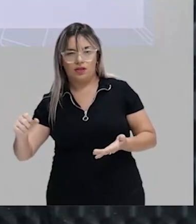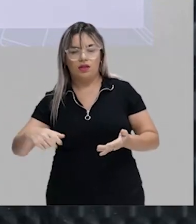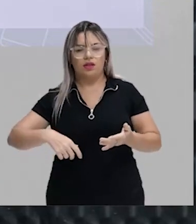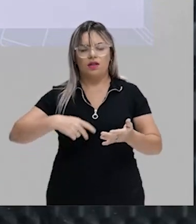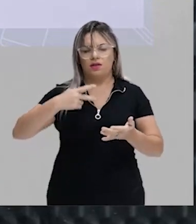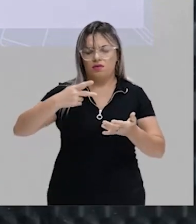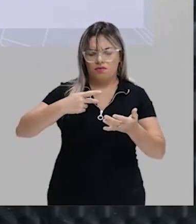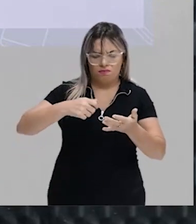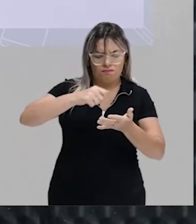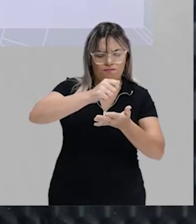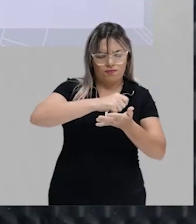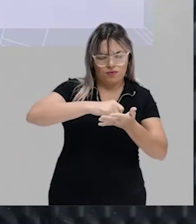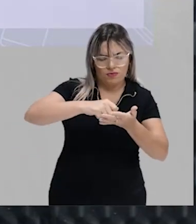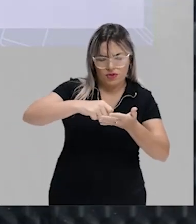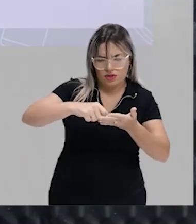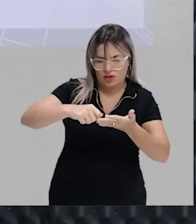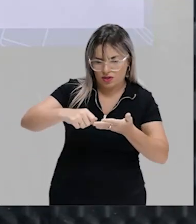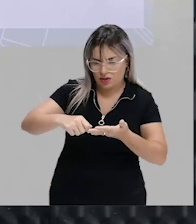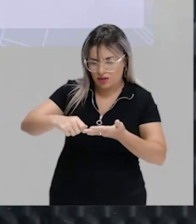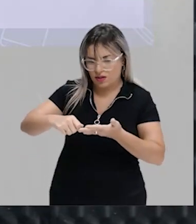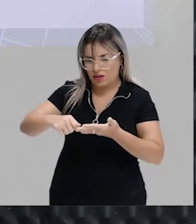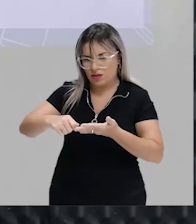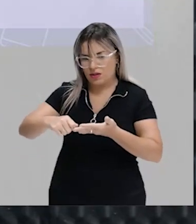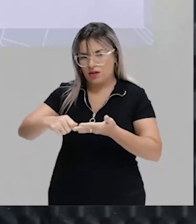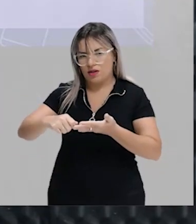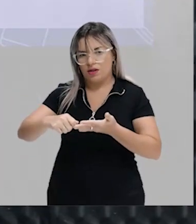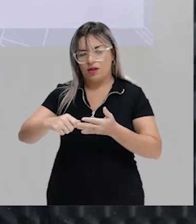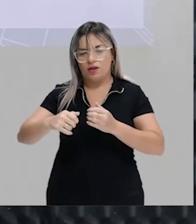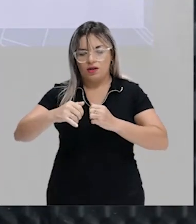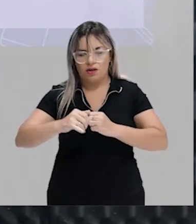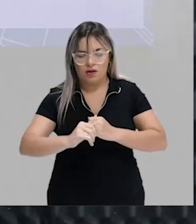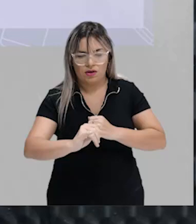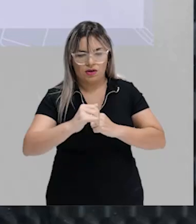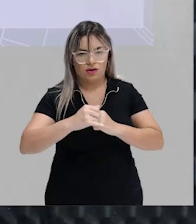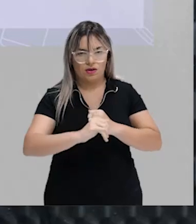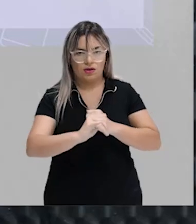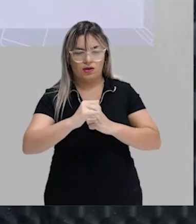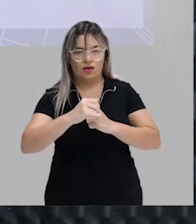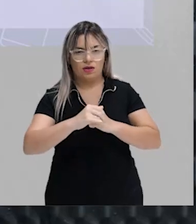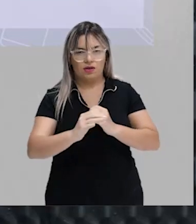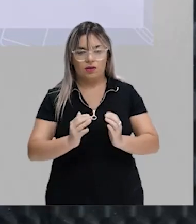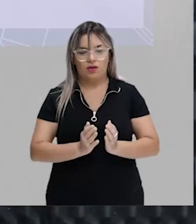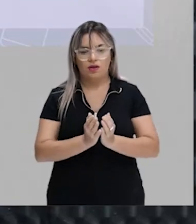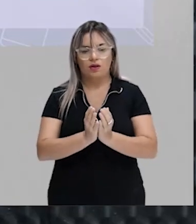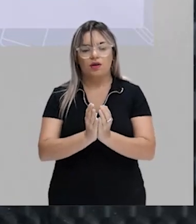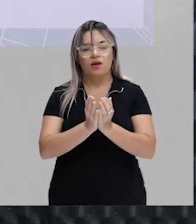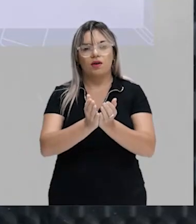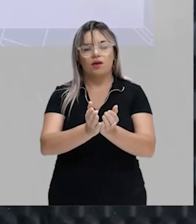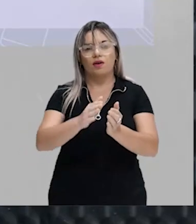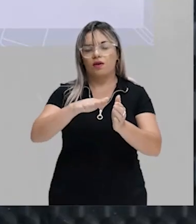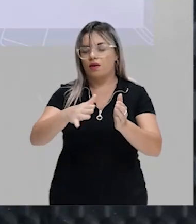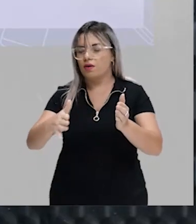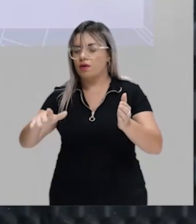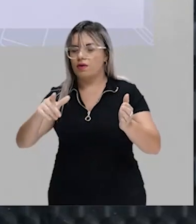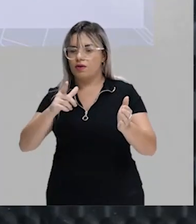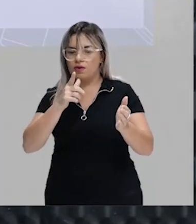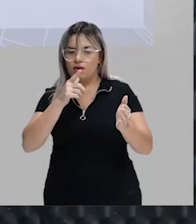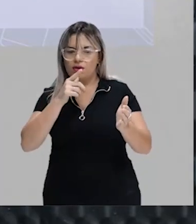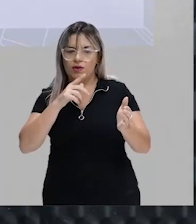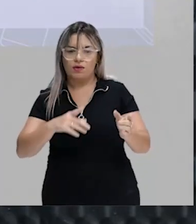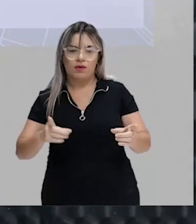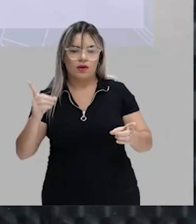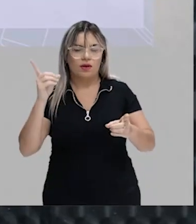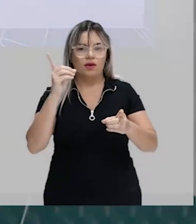que fez lá sua trajetória mar afora para descobrir aí um